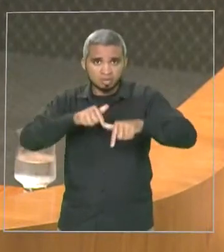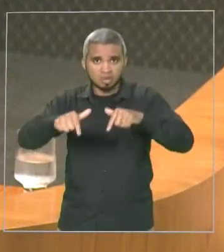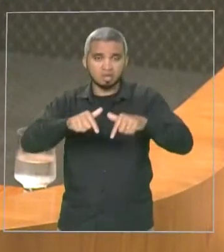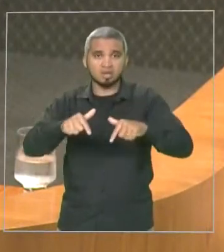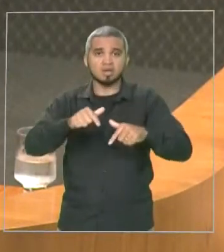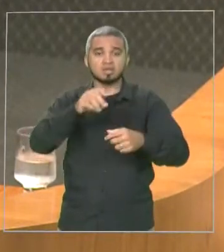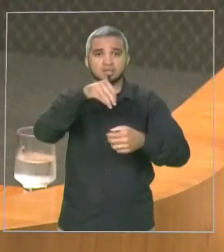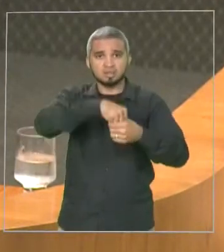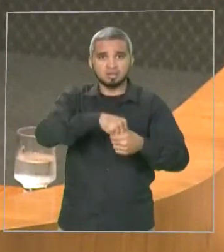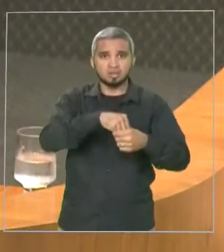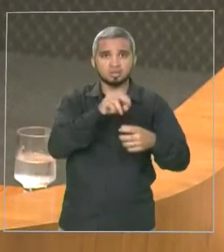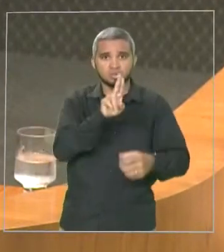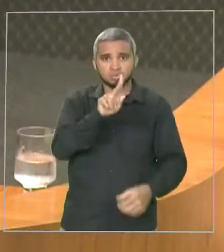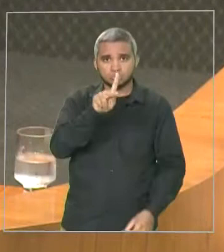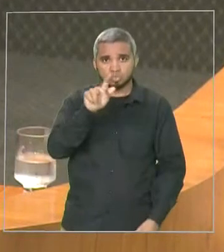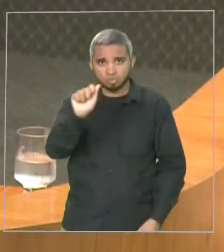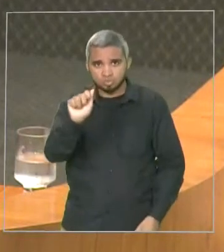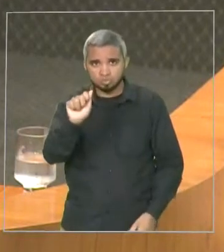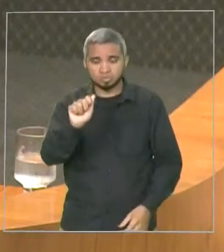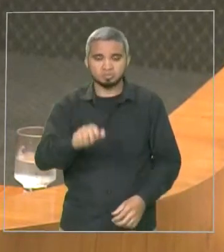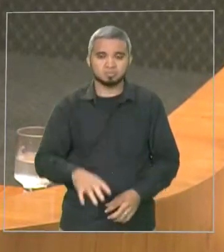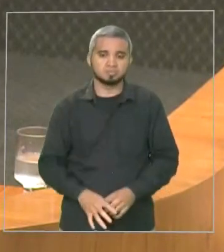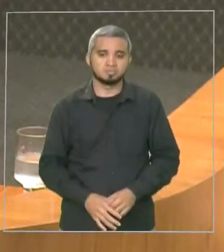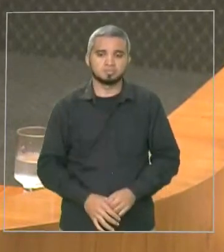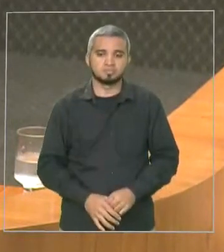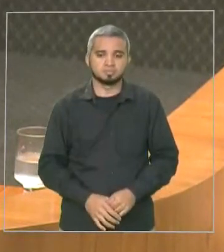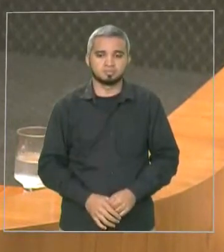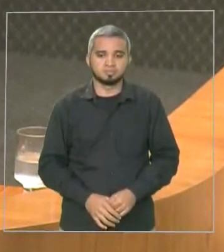de urgência. Veja bem,